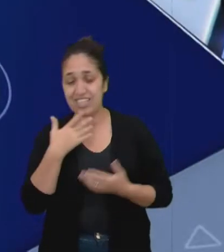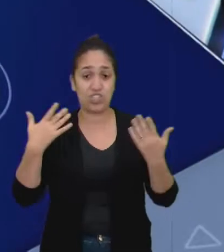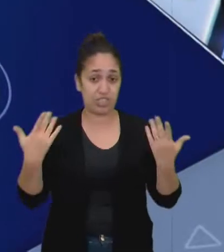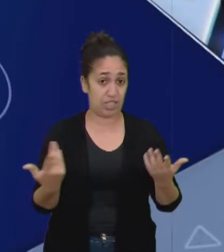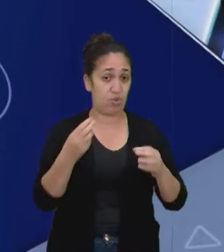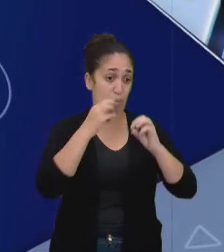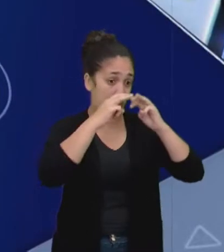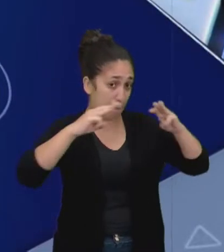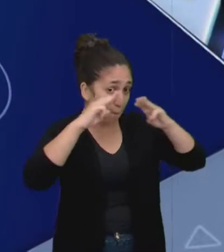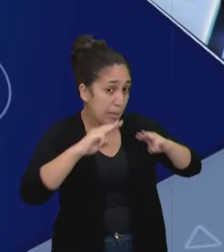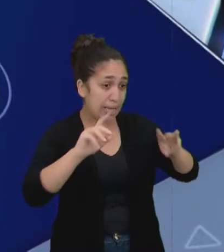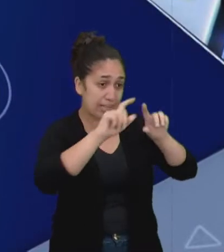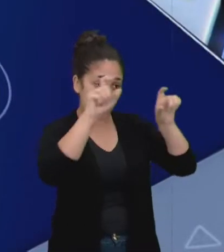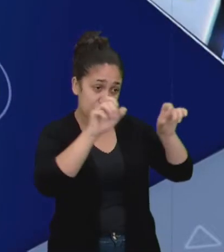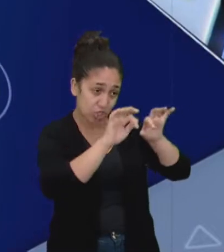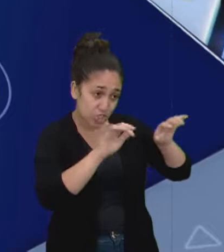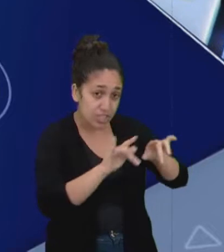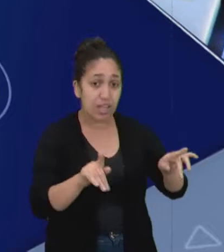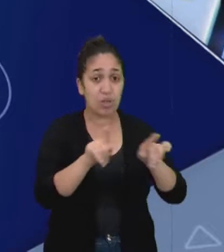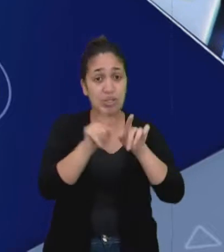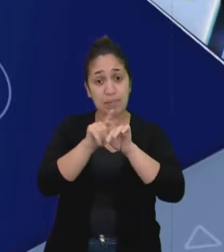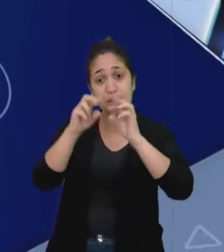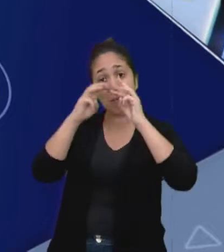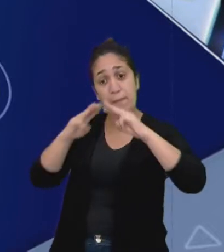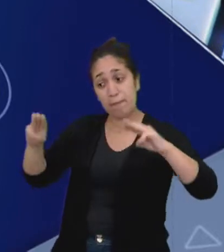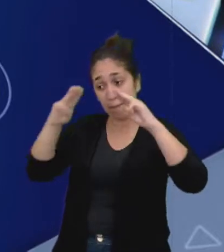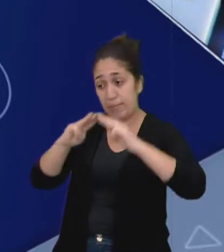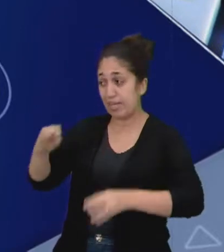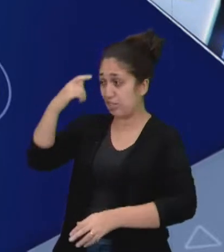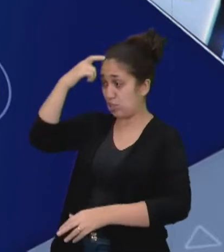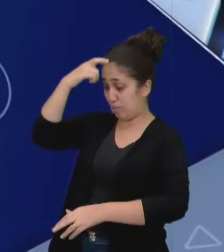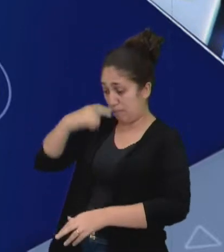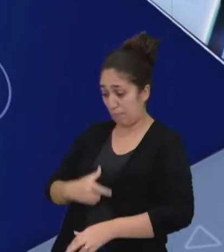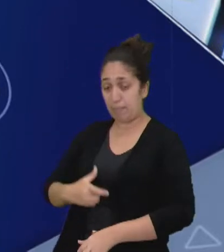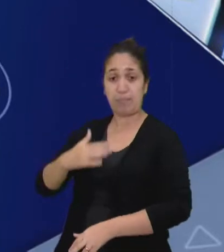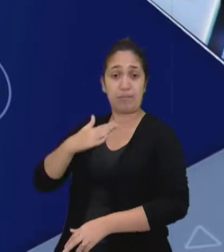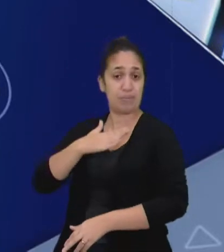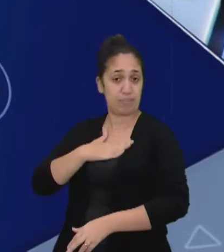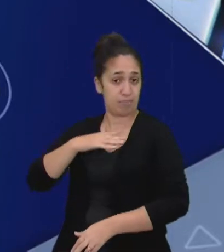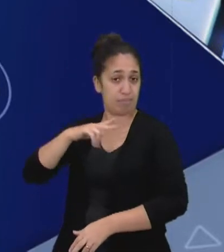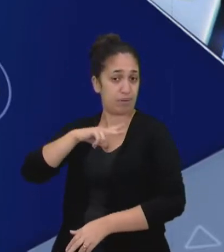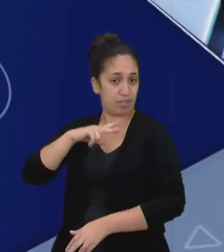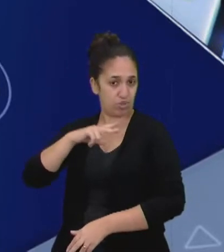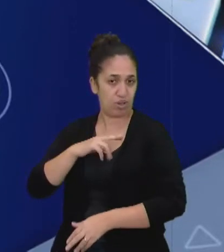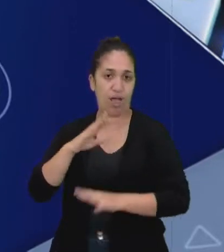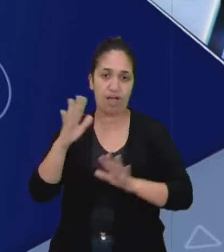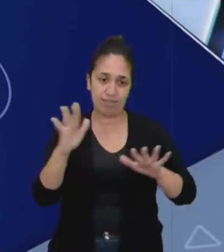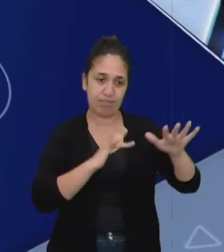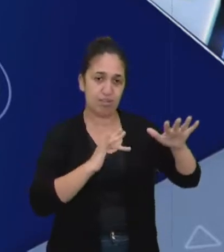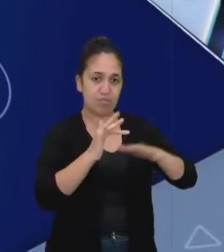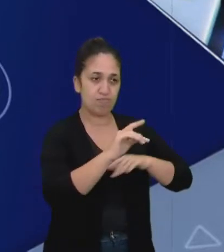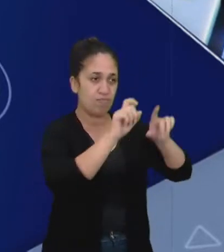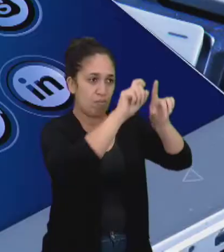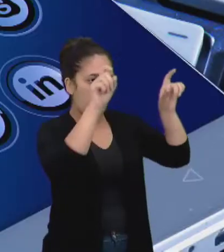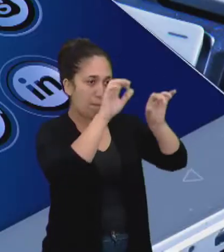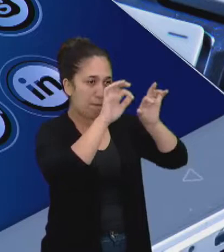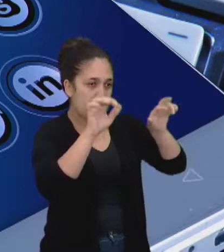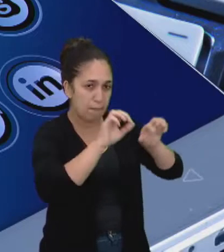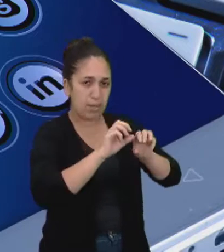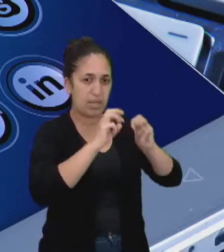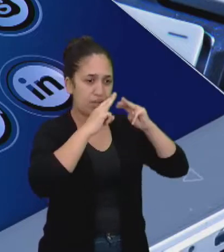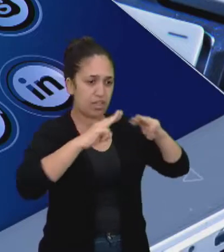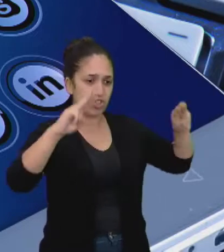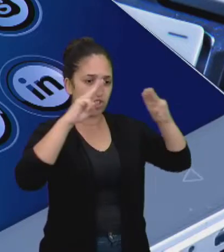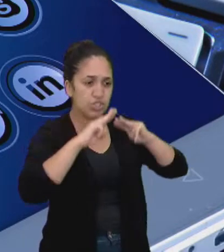hein, turma? Só lembrando que a gente conversou sobre a questão pessoal, porque o marketing digital é tudo, né, que a gente vem estudando até agora,